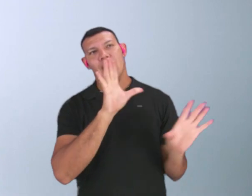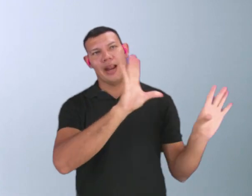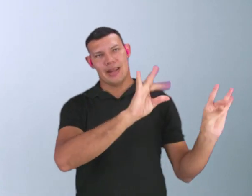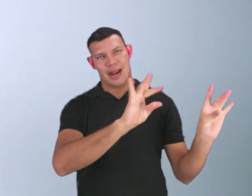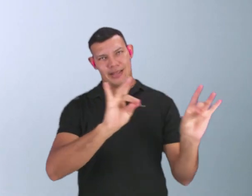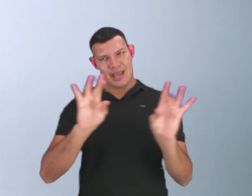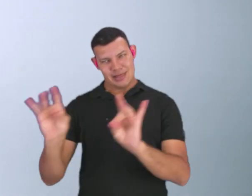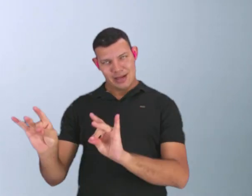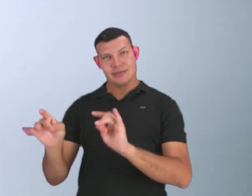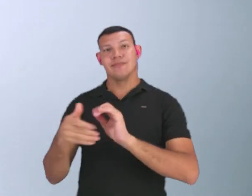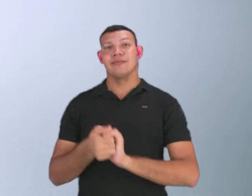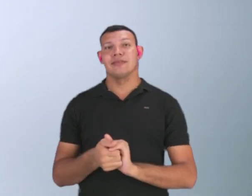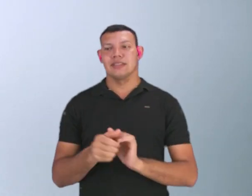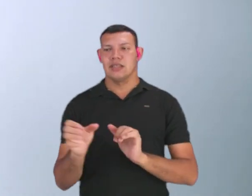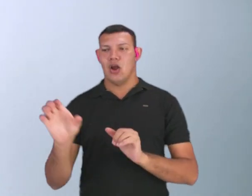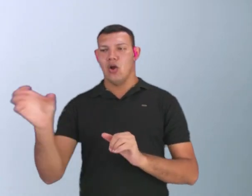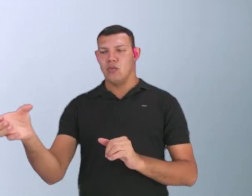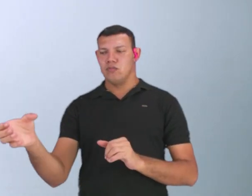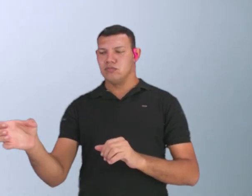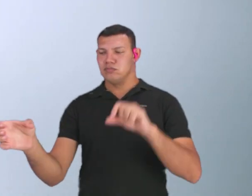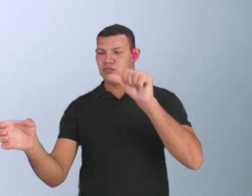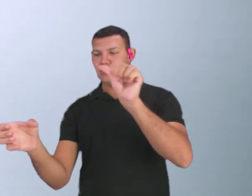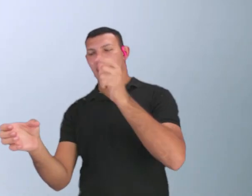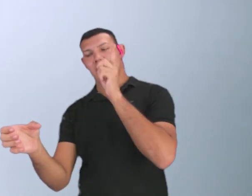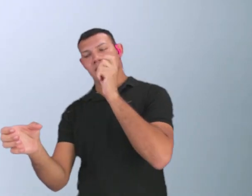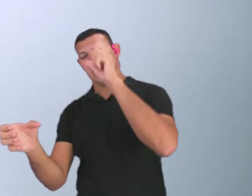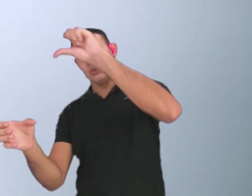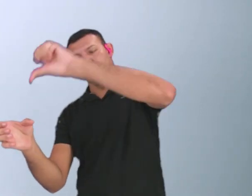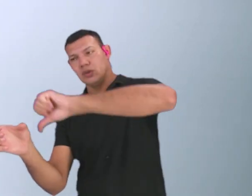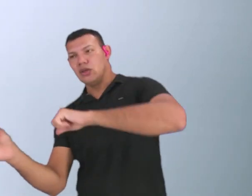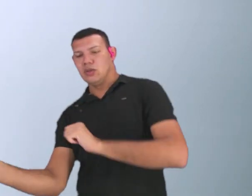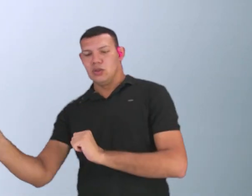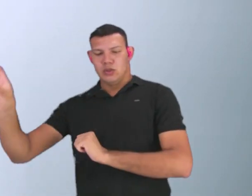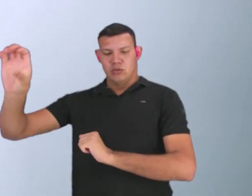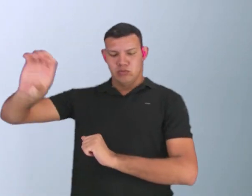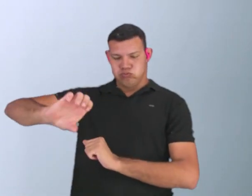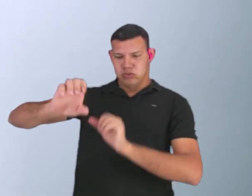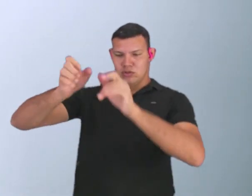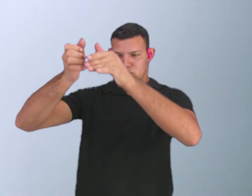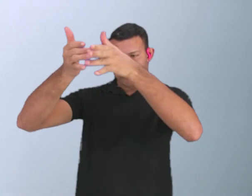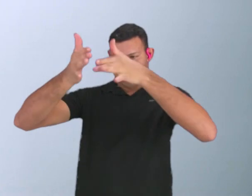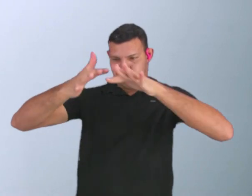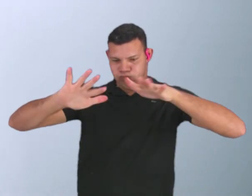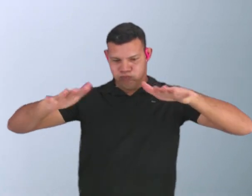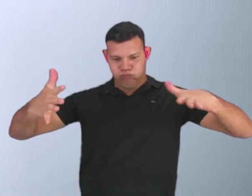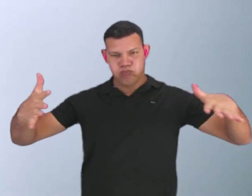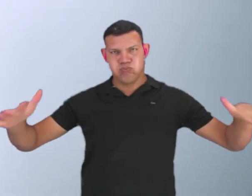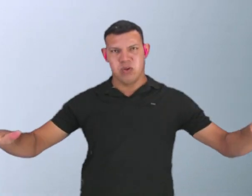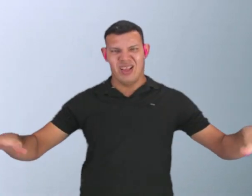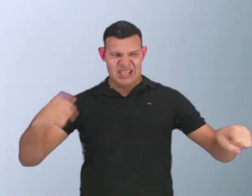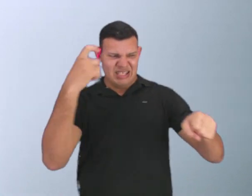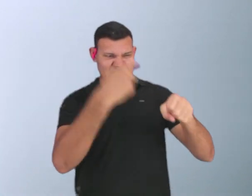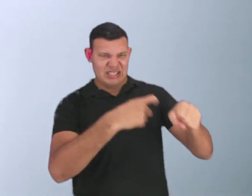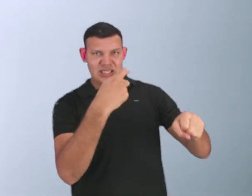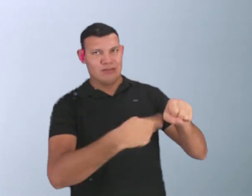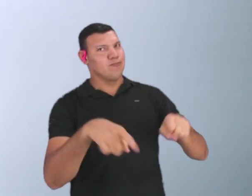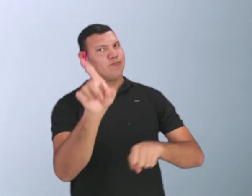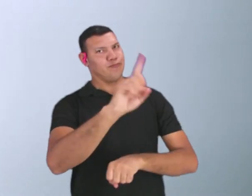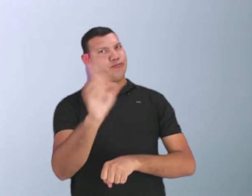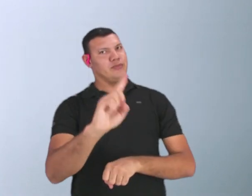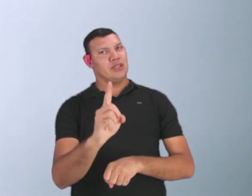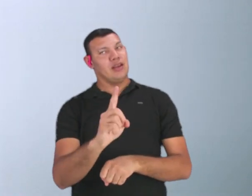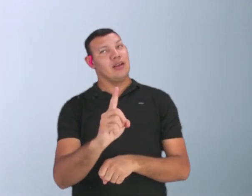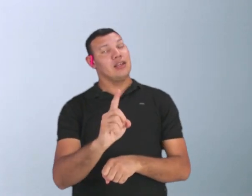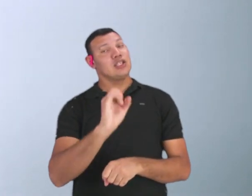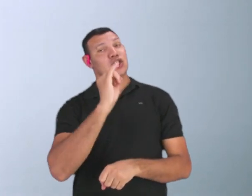se você derrama água, a água vai ser escoada. Não tem como ter um bloco de água não líquida, a não ser que você congele. E aí, se